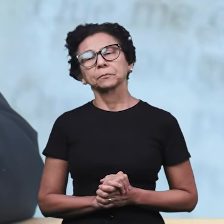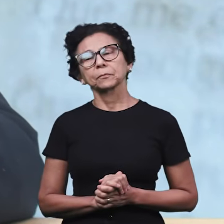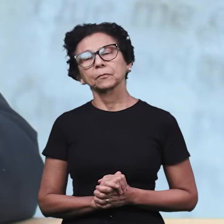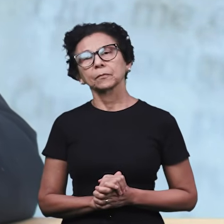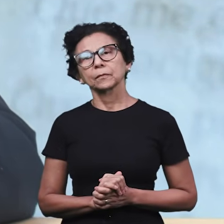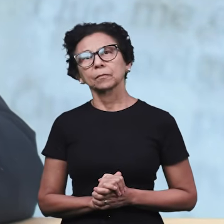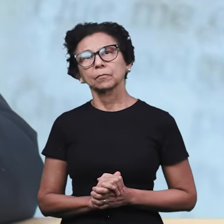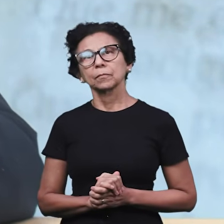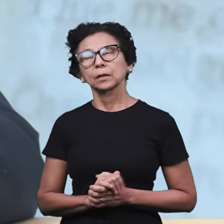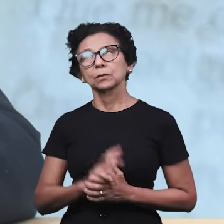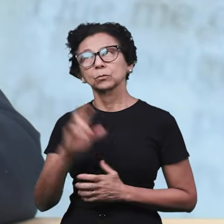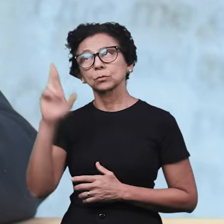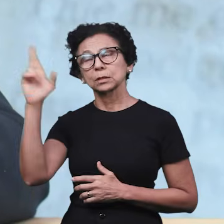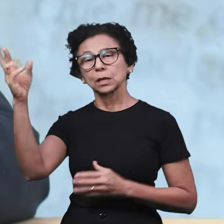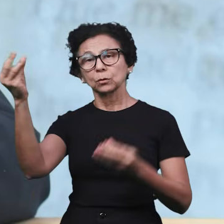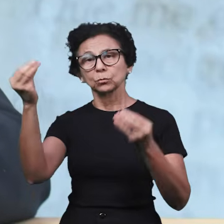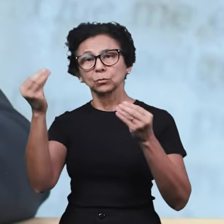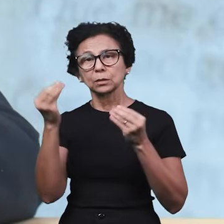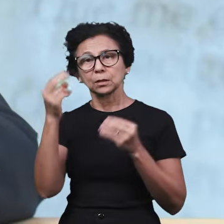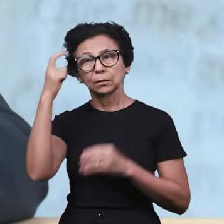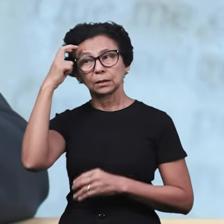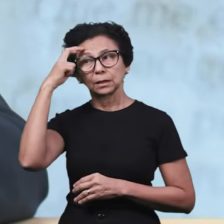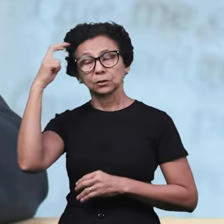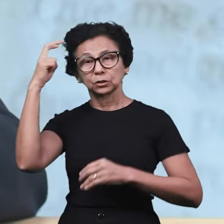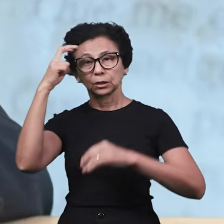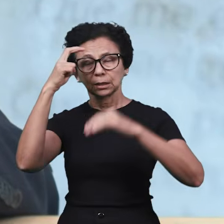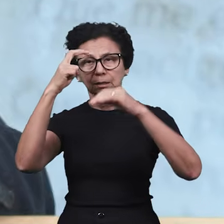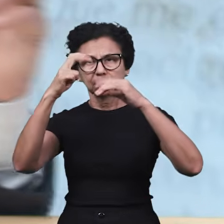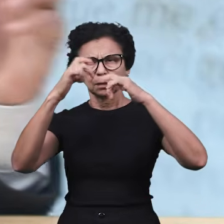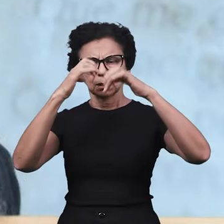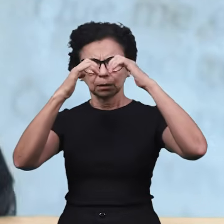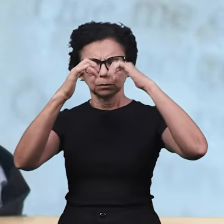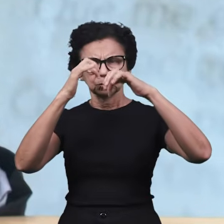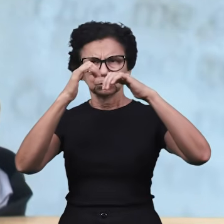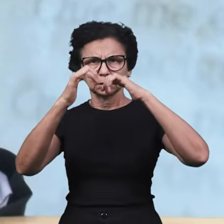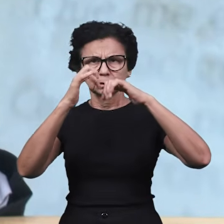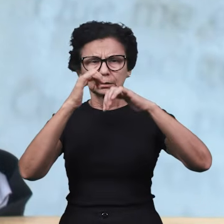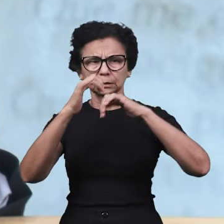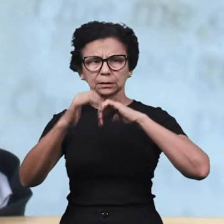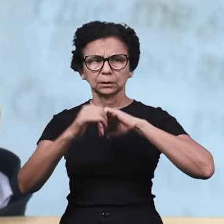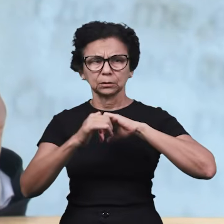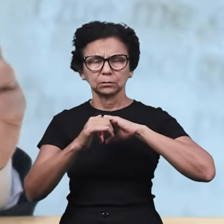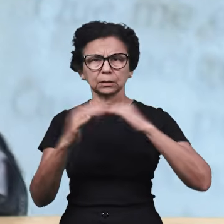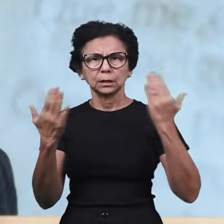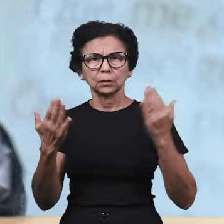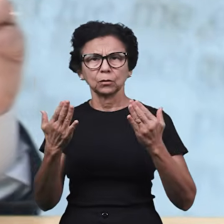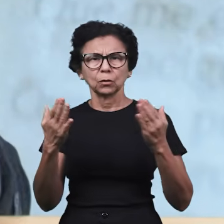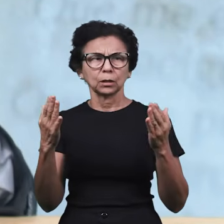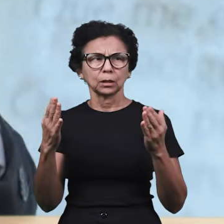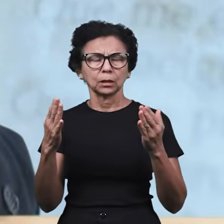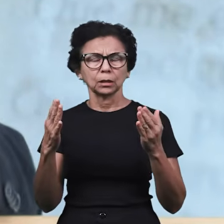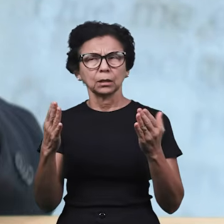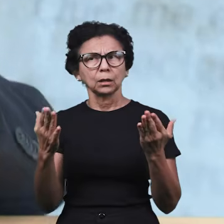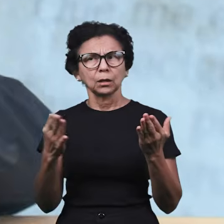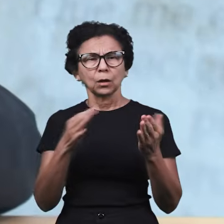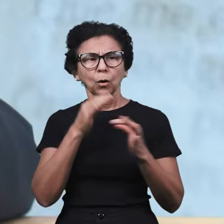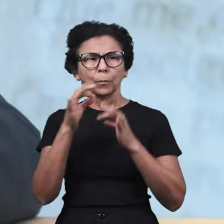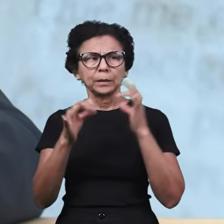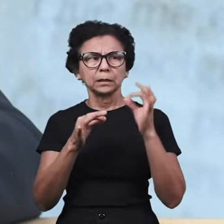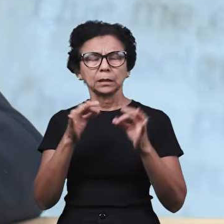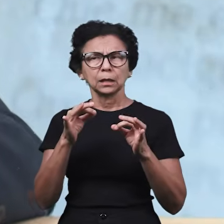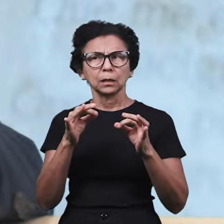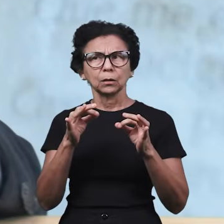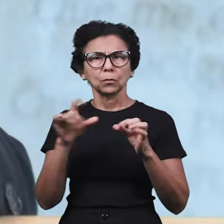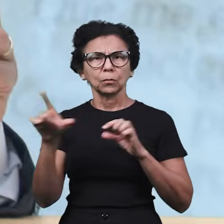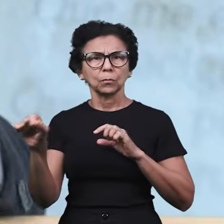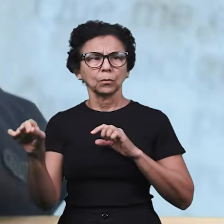deu raciocínio, inteligência e sabedoria, saber qual a direção que foi melhor. Exato. Qual a opinião que vai me